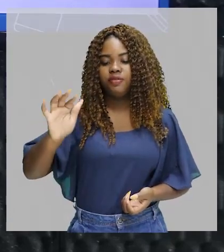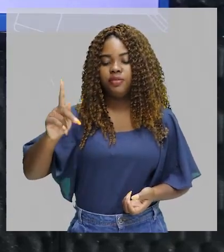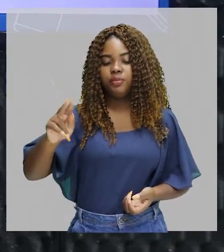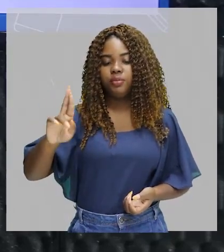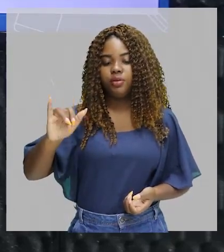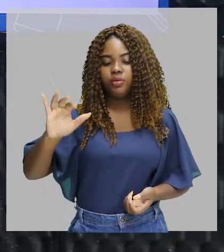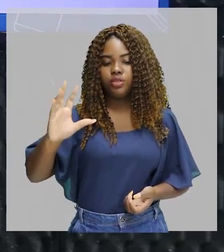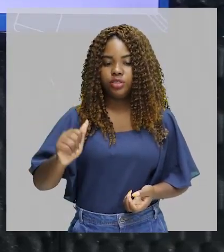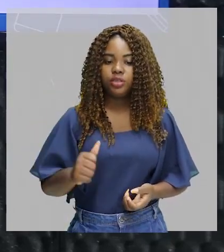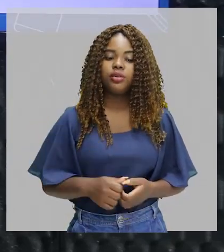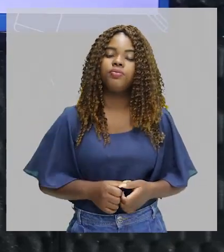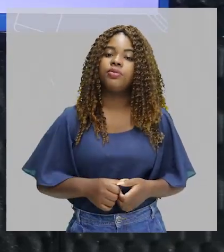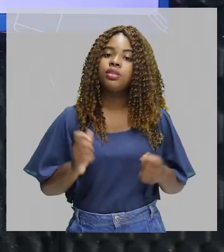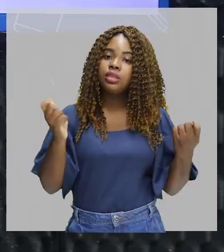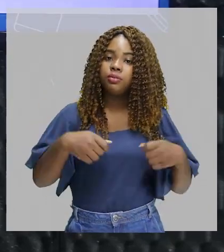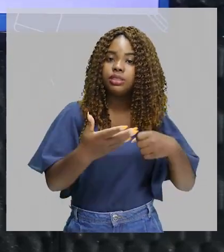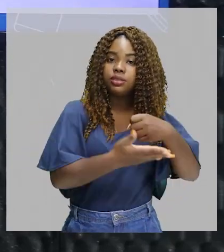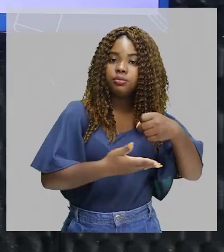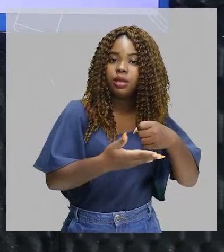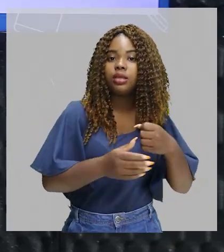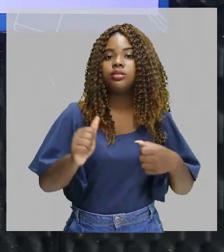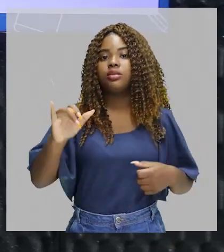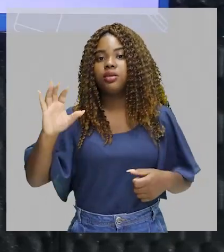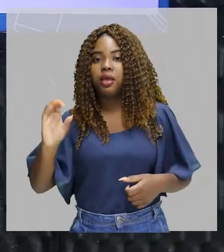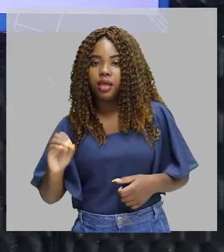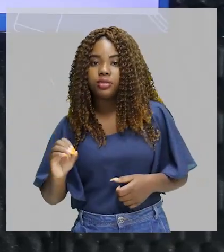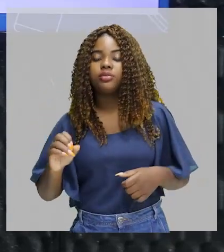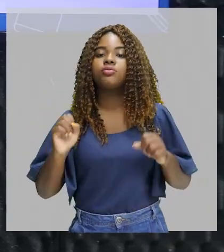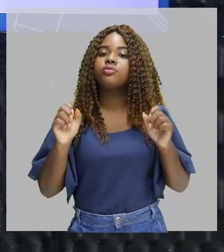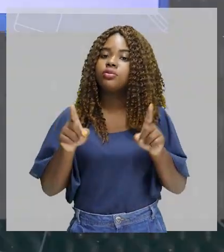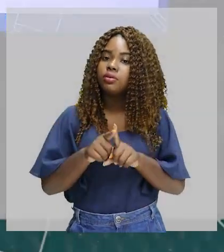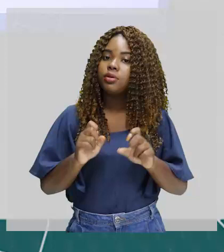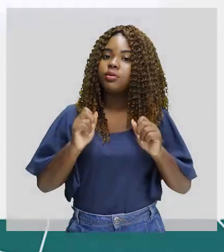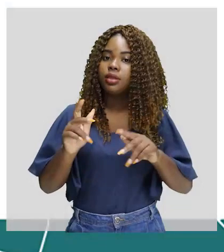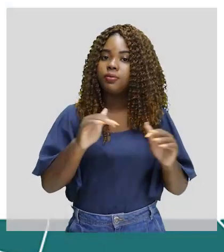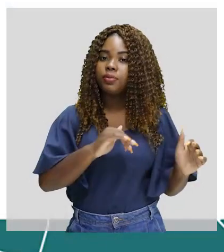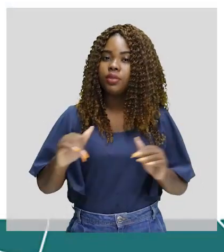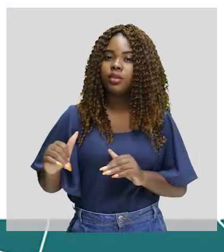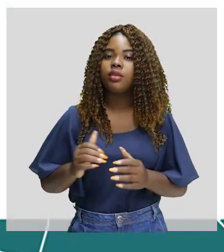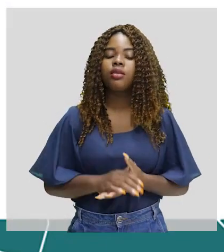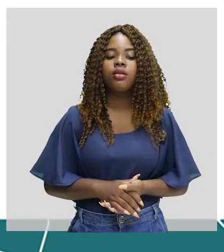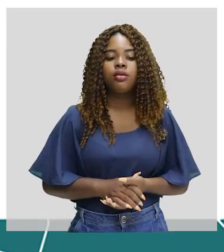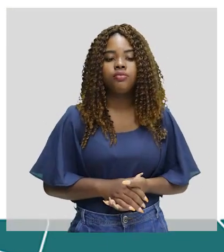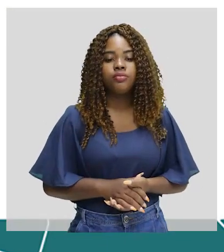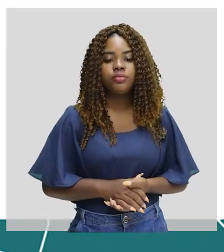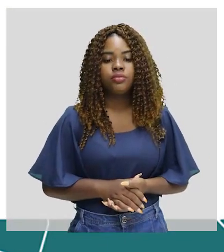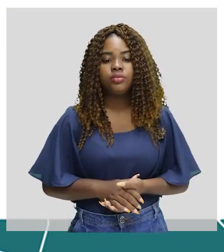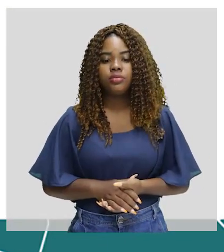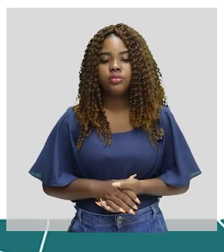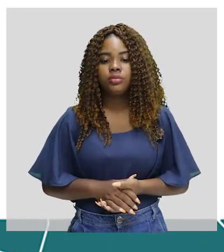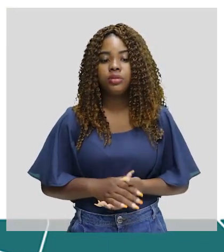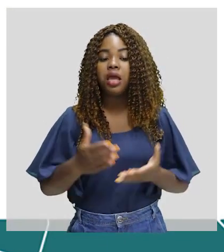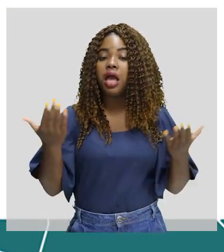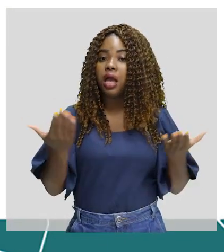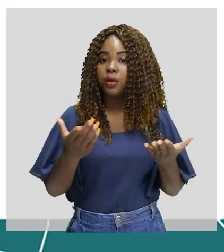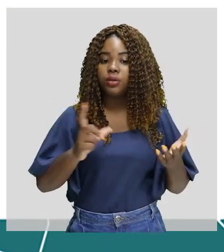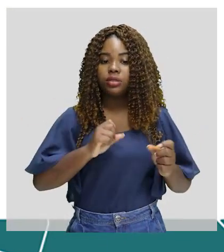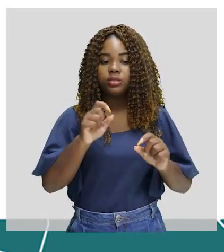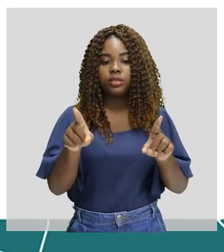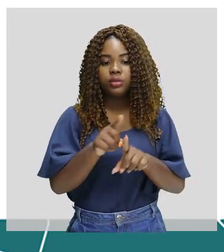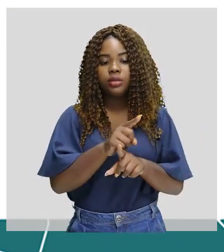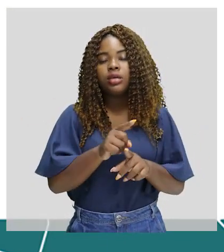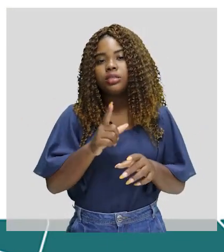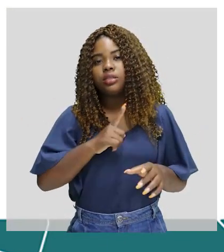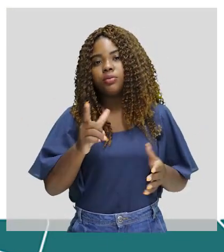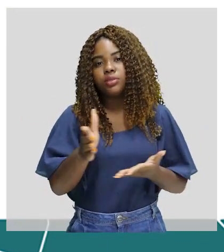ácido, tanto como base de Bronsted e Lowry. Para a reação, ok? Nós temos aqui a reação, observe